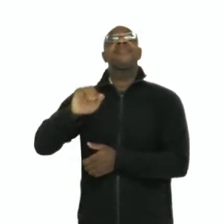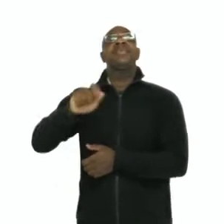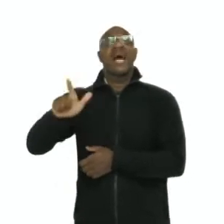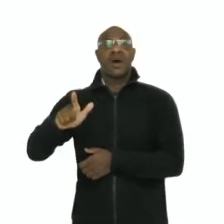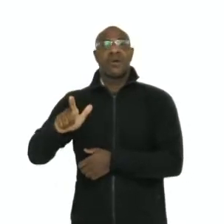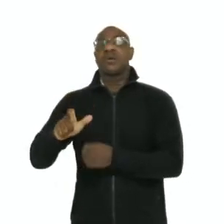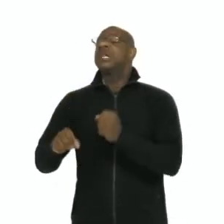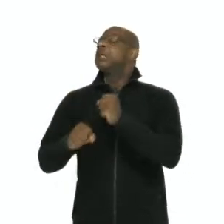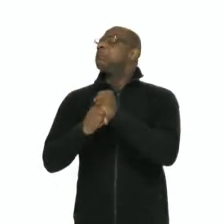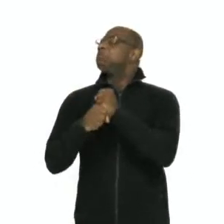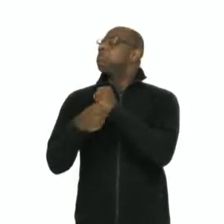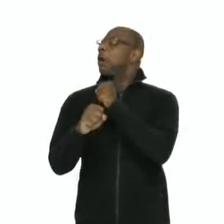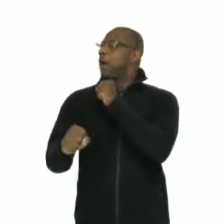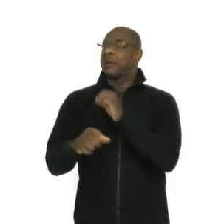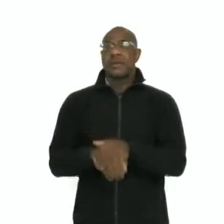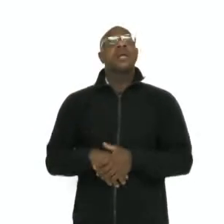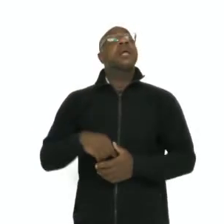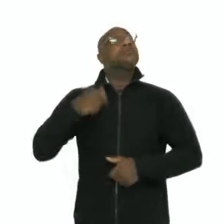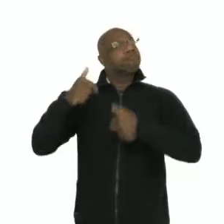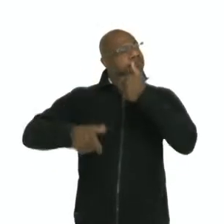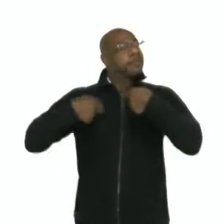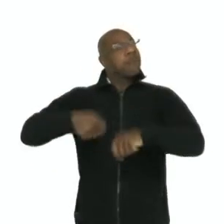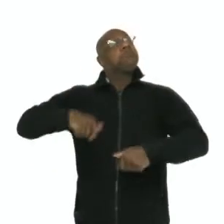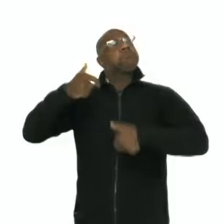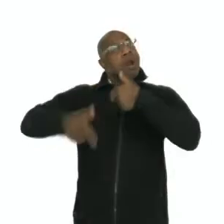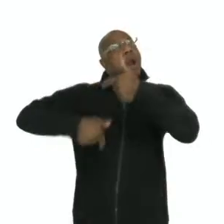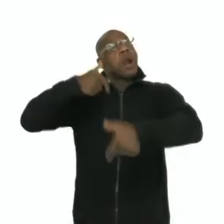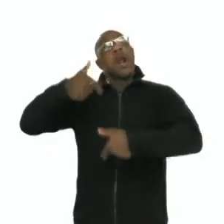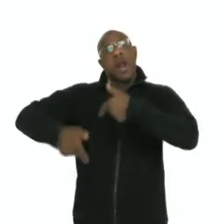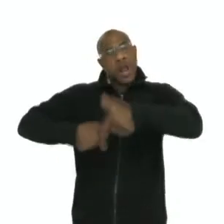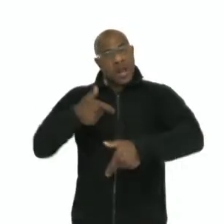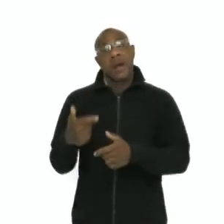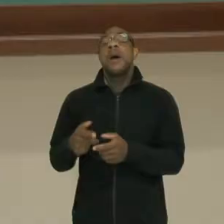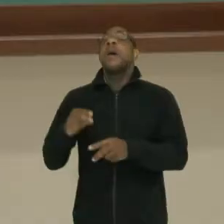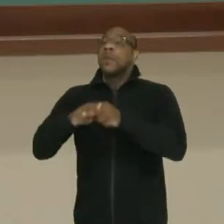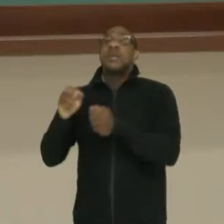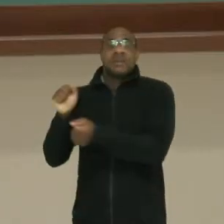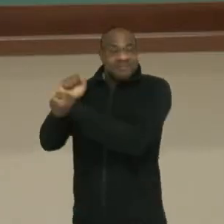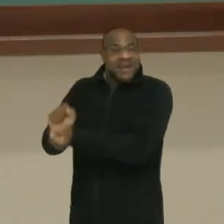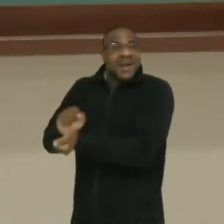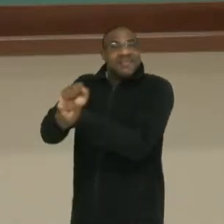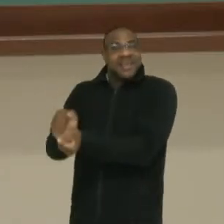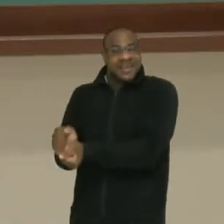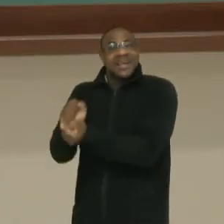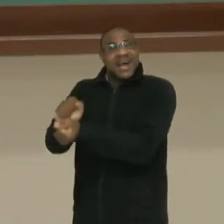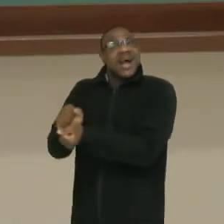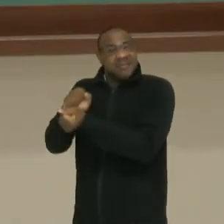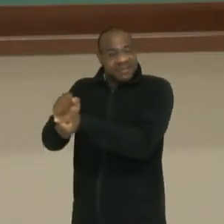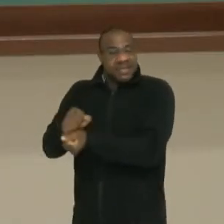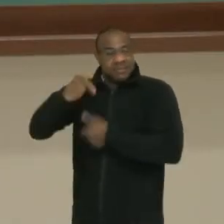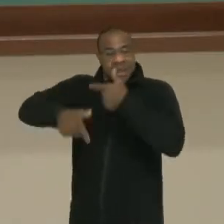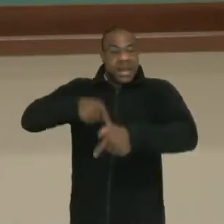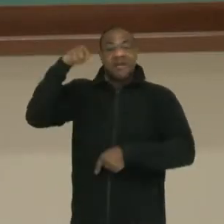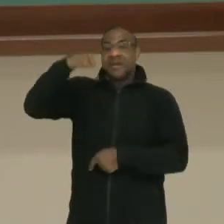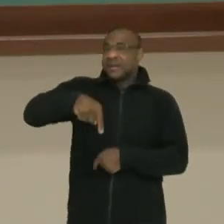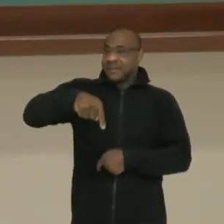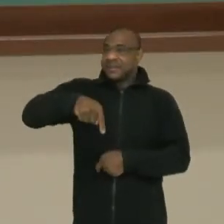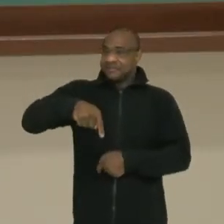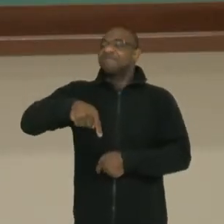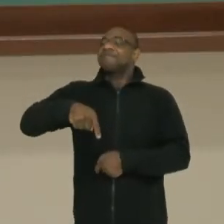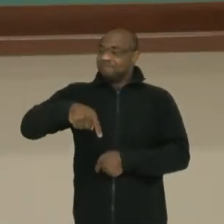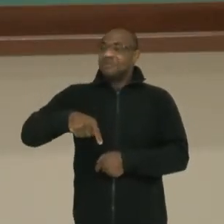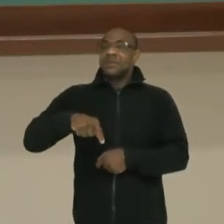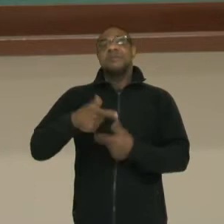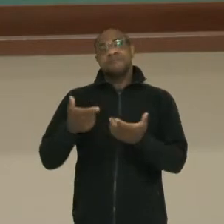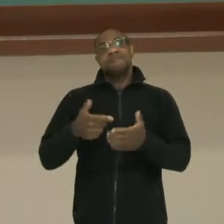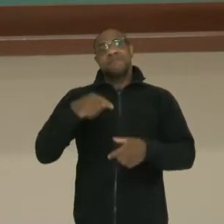uma grande mão de obra, por isso então os africanos foram trazidos para cá para serem escravizados e trabalhar no processo de